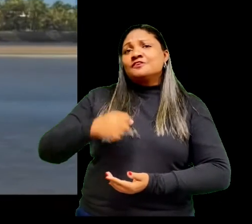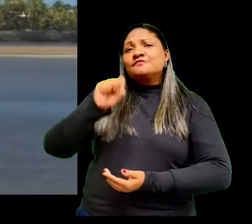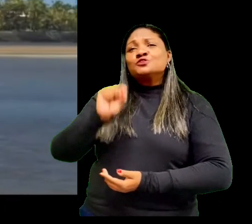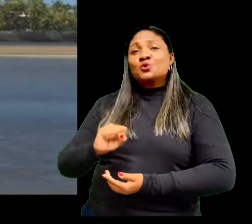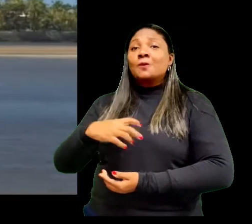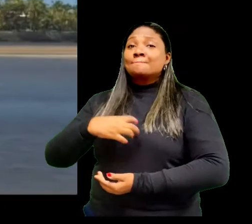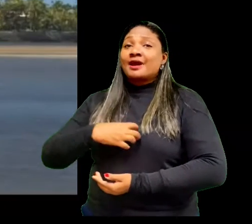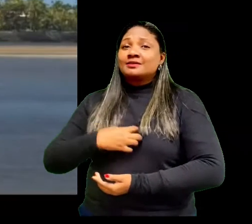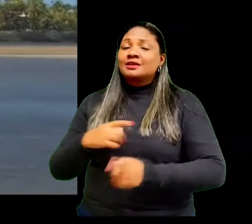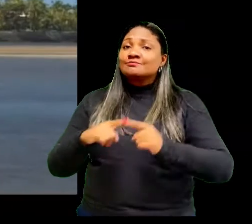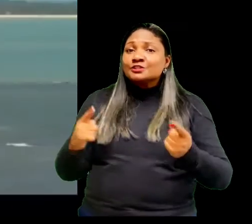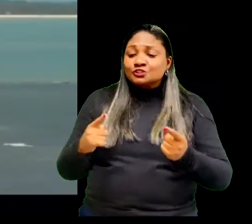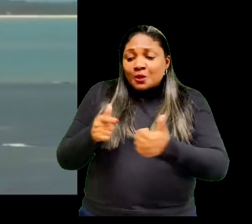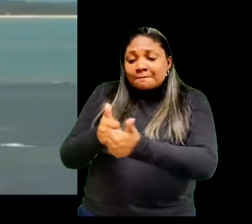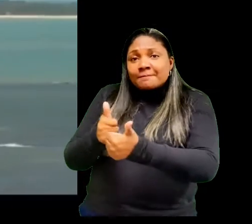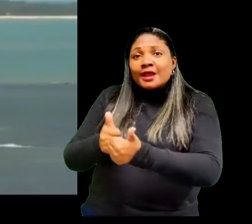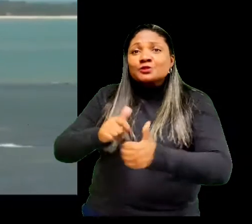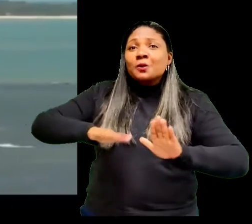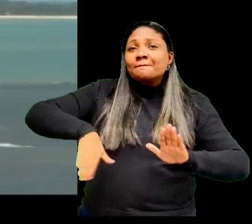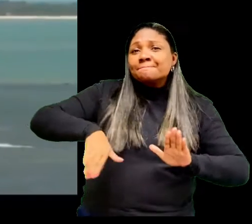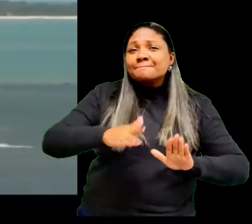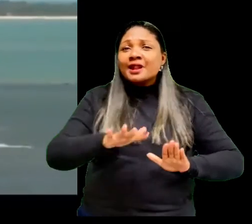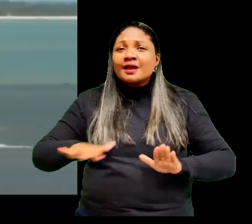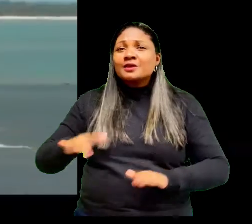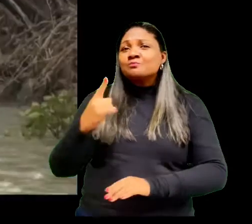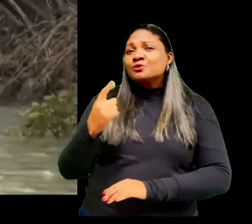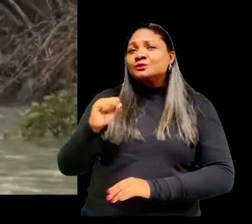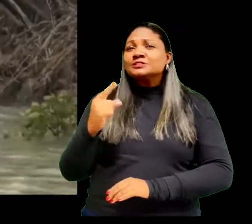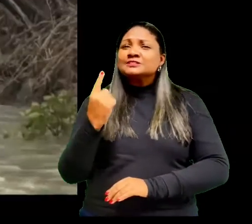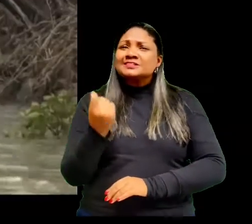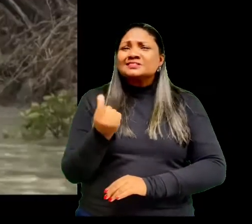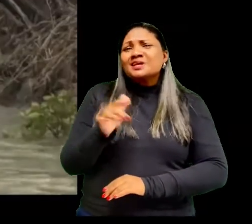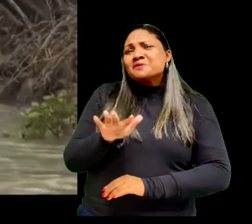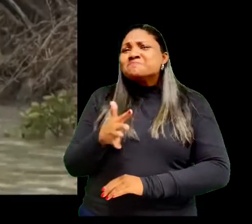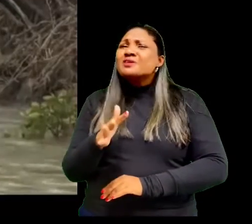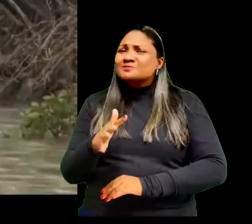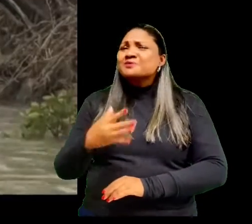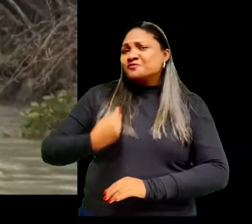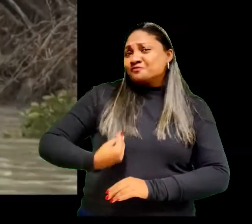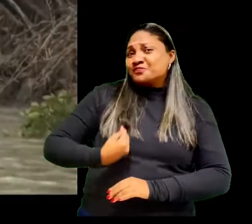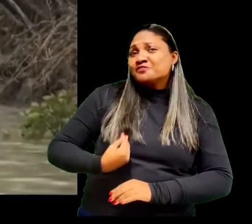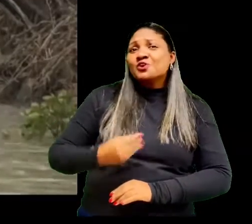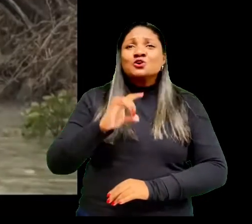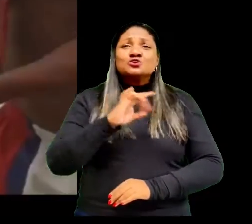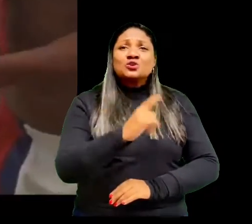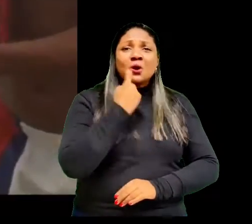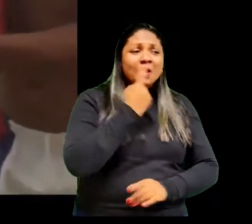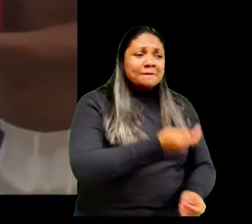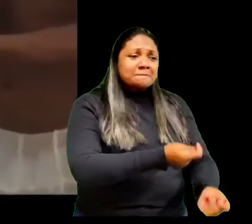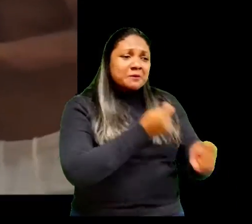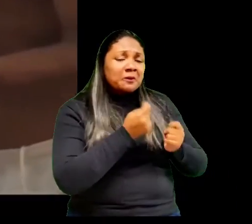nós passamos a viver mais em beira de praia, em 1816 por aí, né? E passamos a viver de marisco,